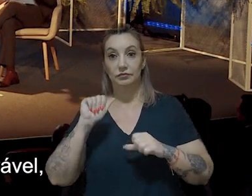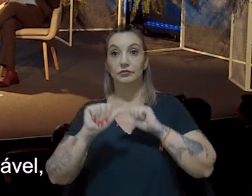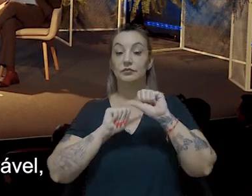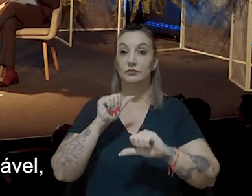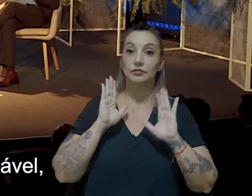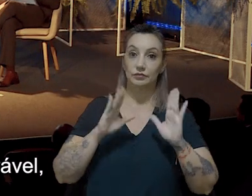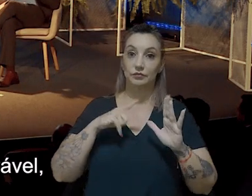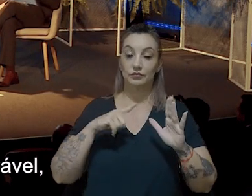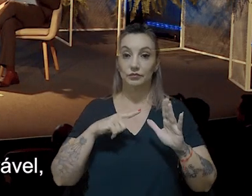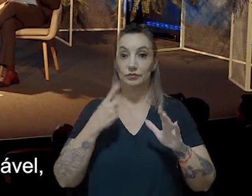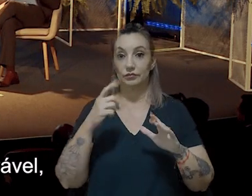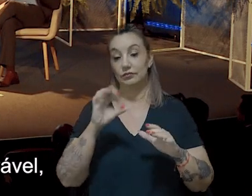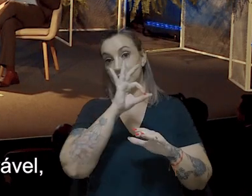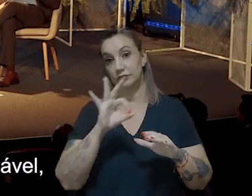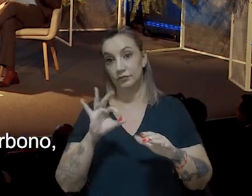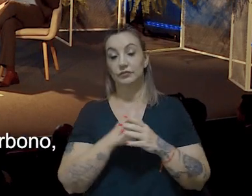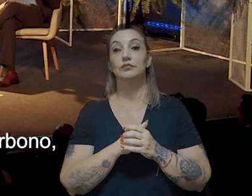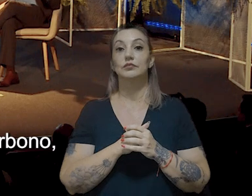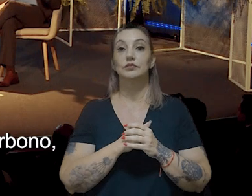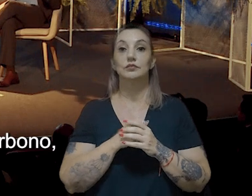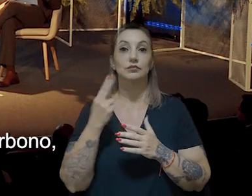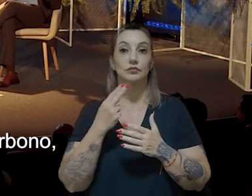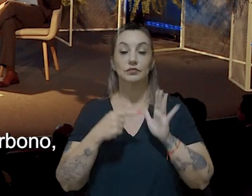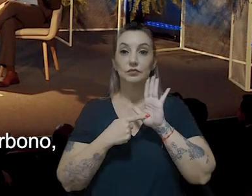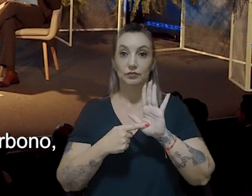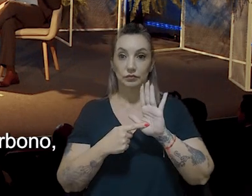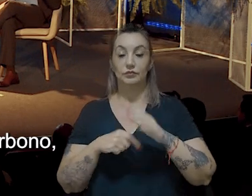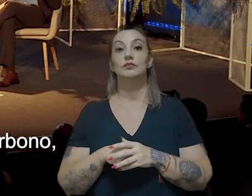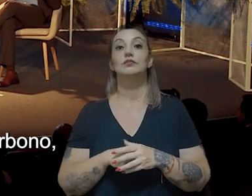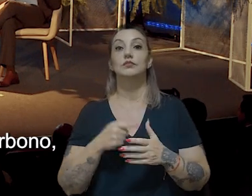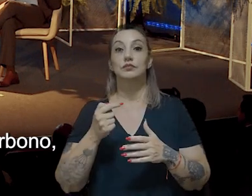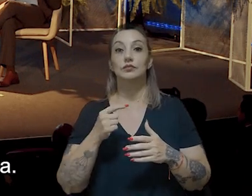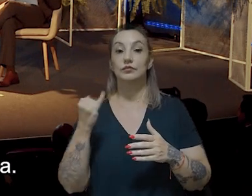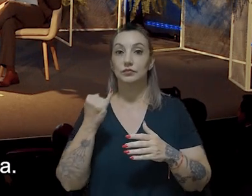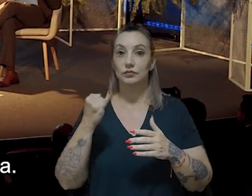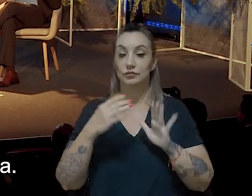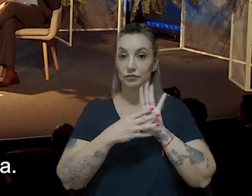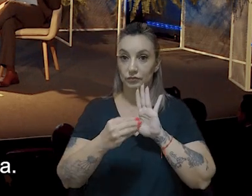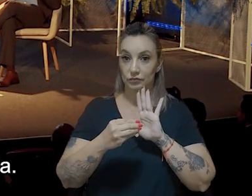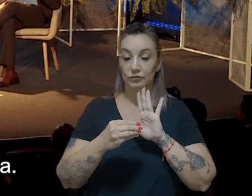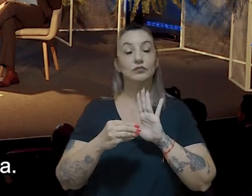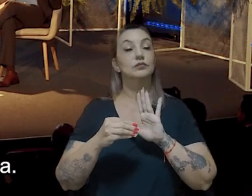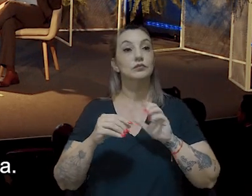dizer nós já temos uma matriz 100% renovável o que nos dá uma baixa pegada de carbono que é um fator diferencial